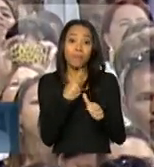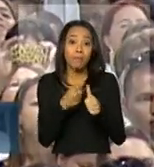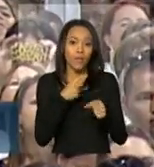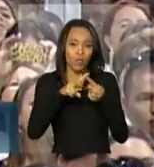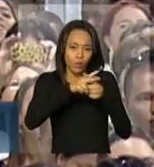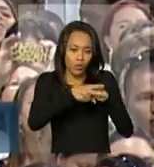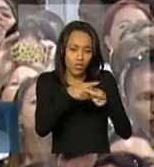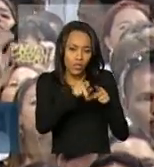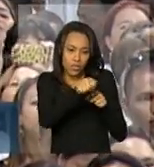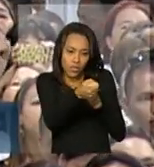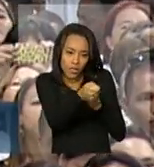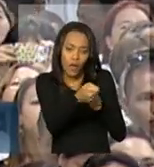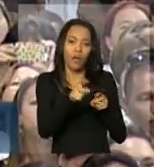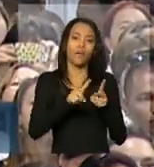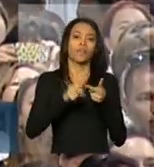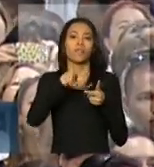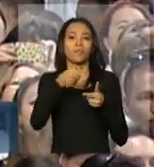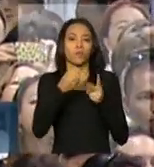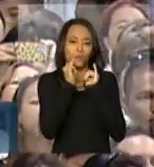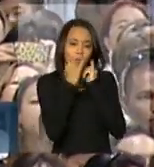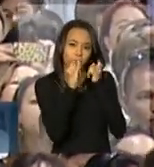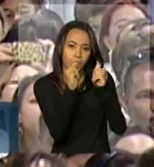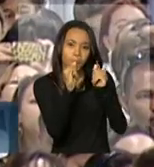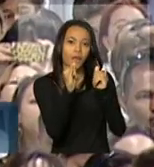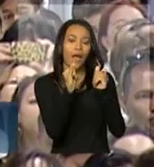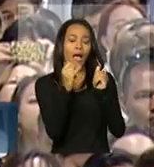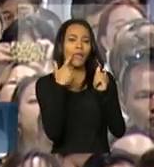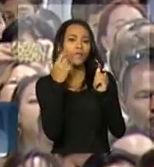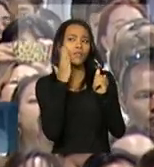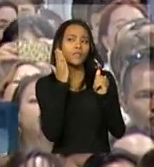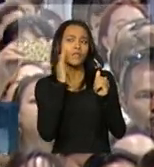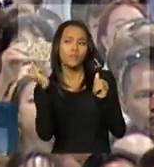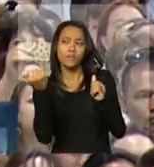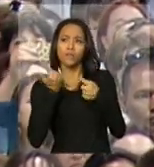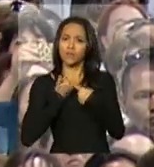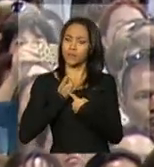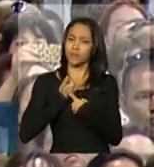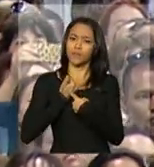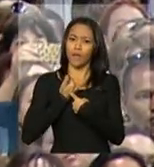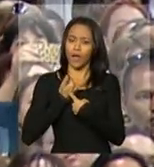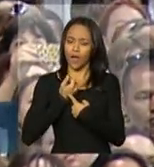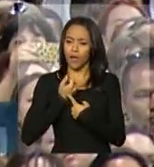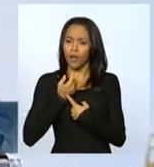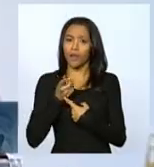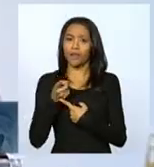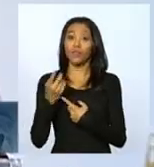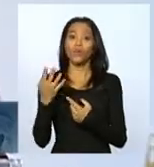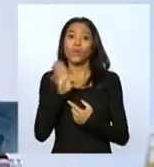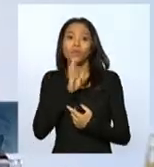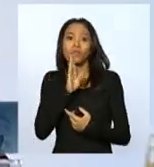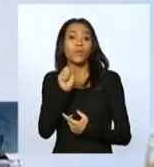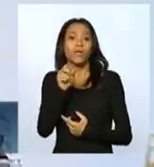de eletricista. Foi aí que eu fiquei sabendo e entrei em conhecimento com o